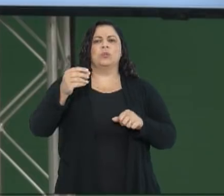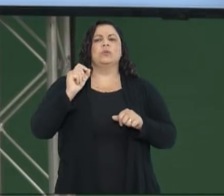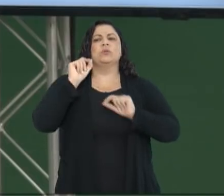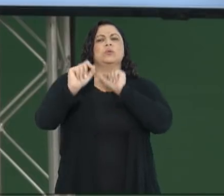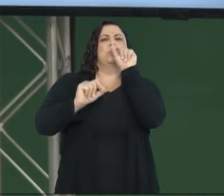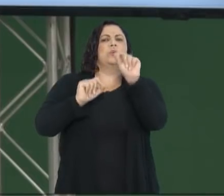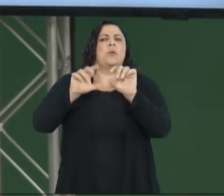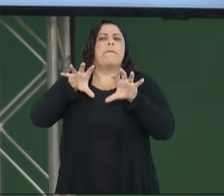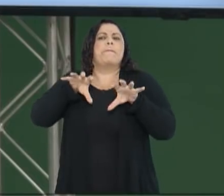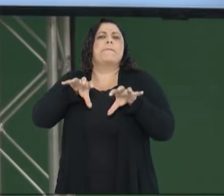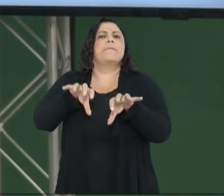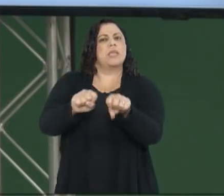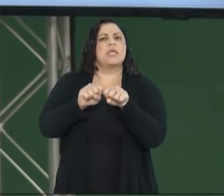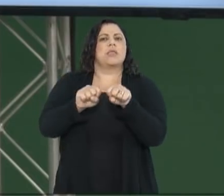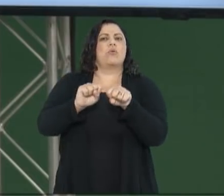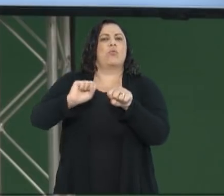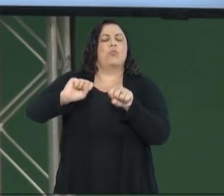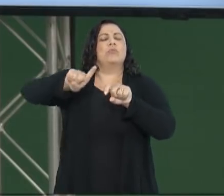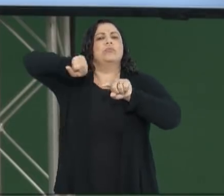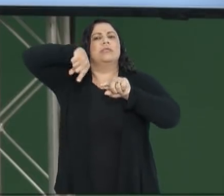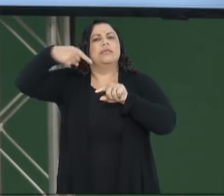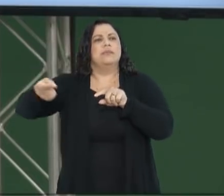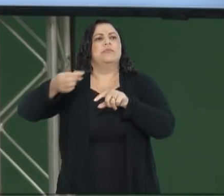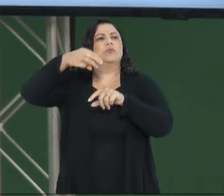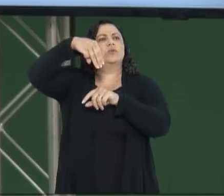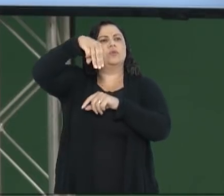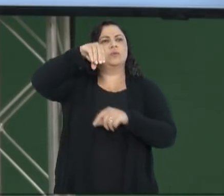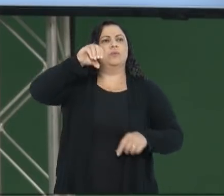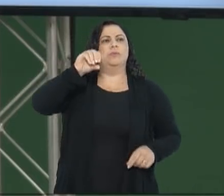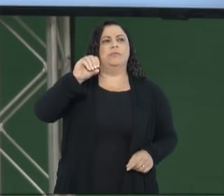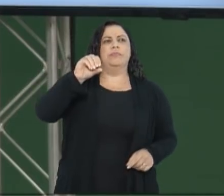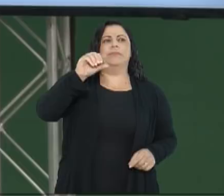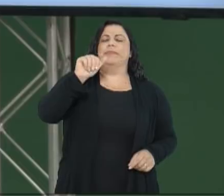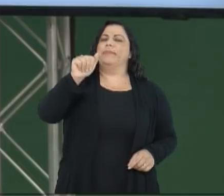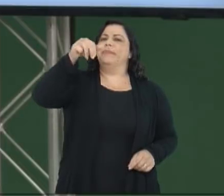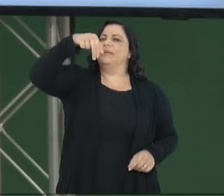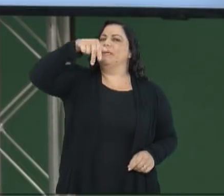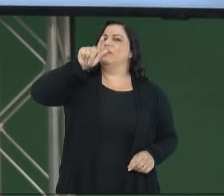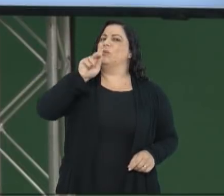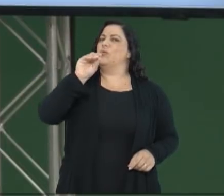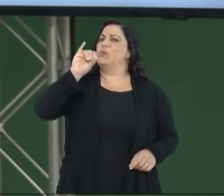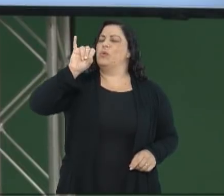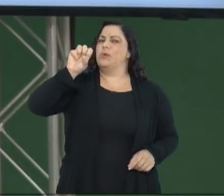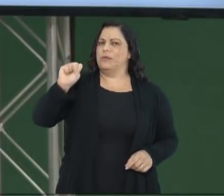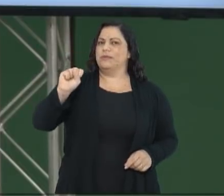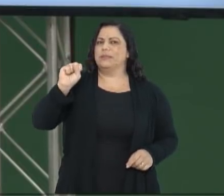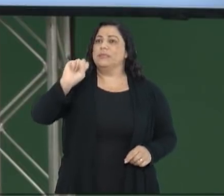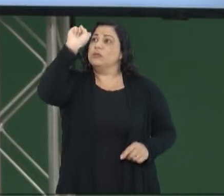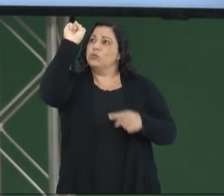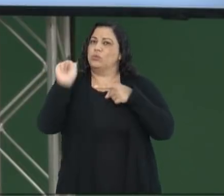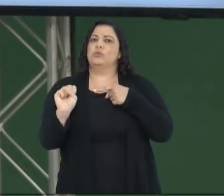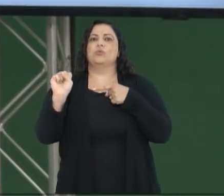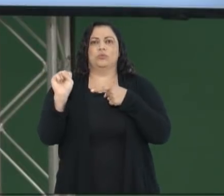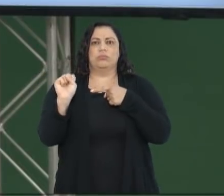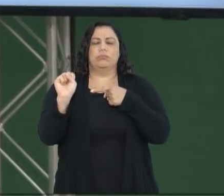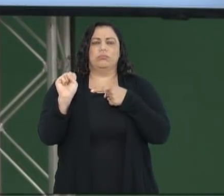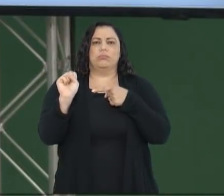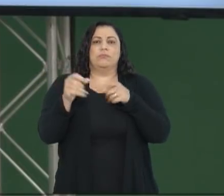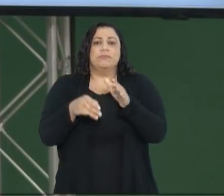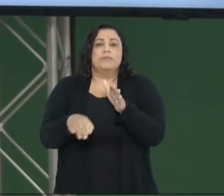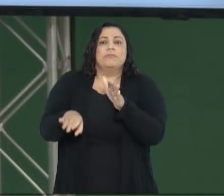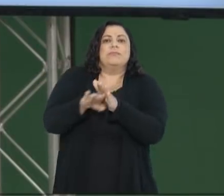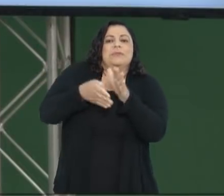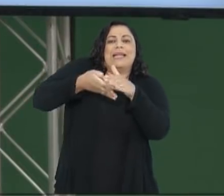presença dos mongóis, que chegaram até a Silésia, então ali na porção sul. Então nós vamos ter a